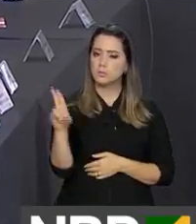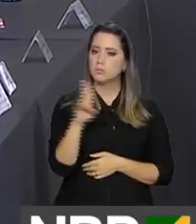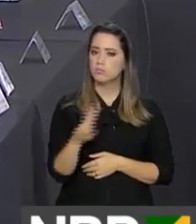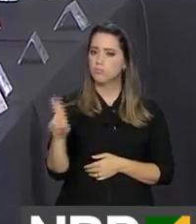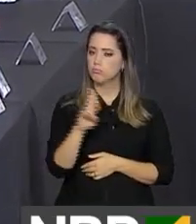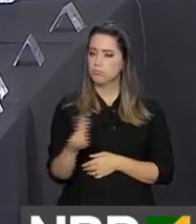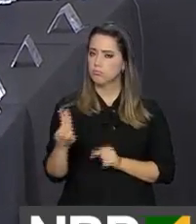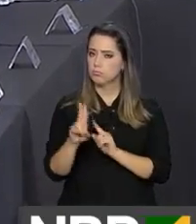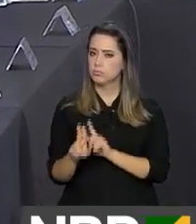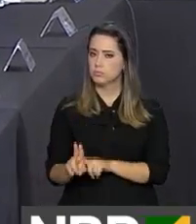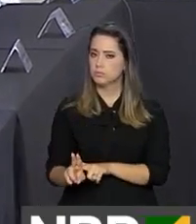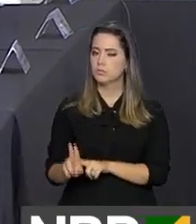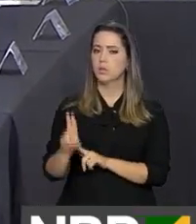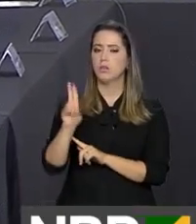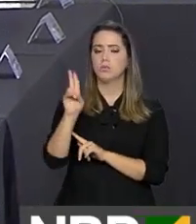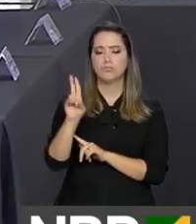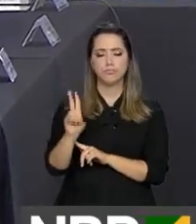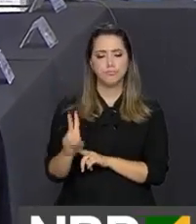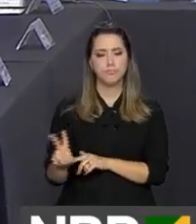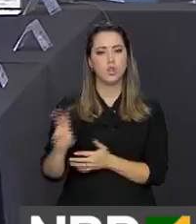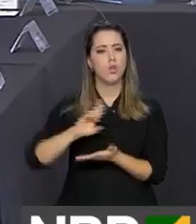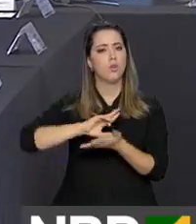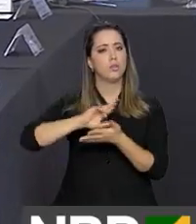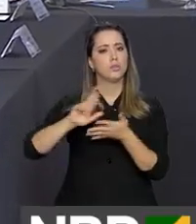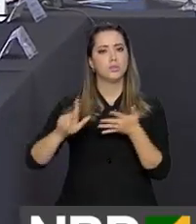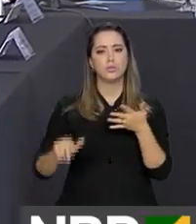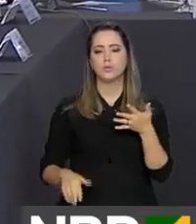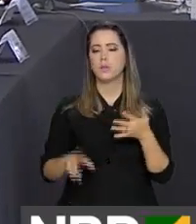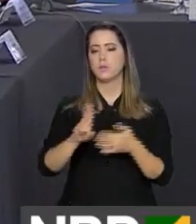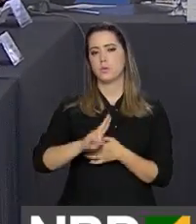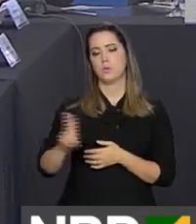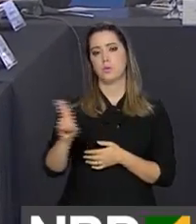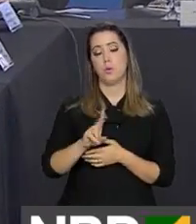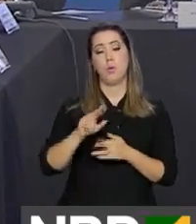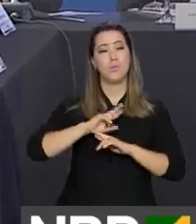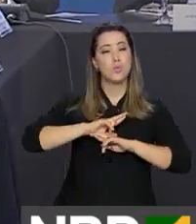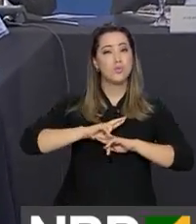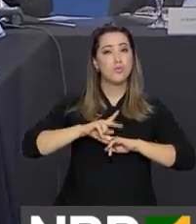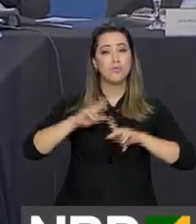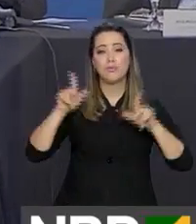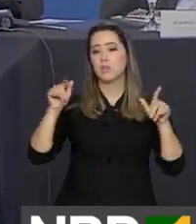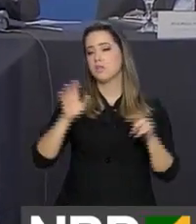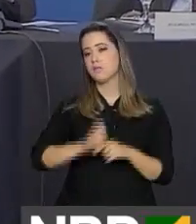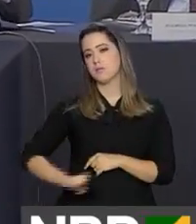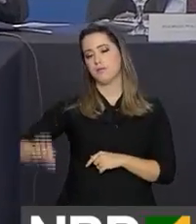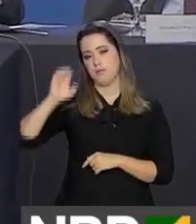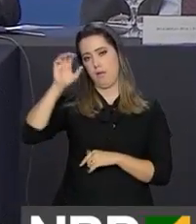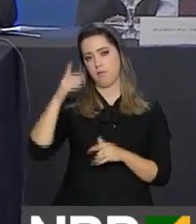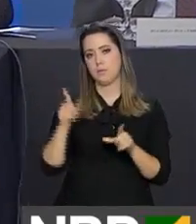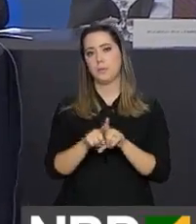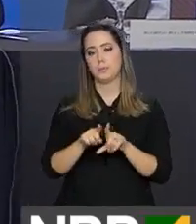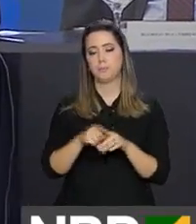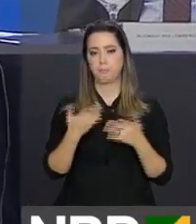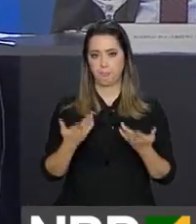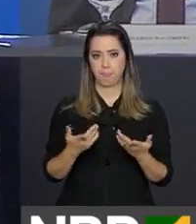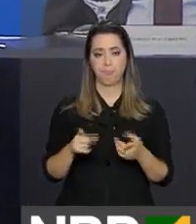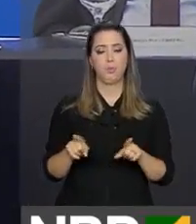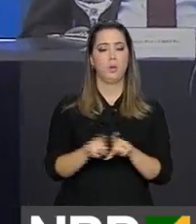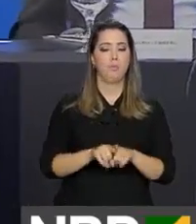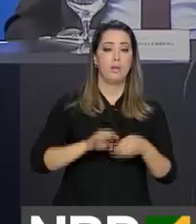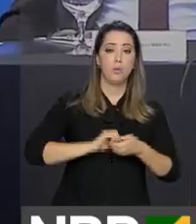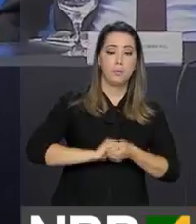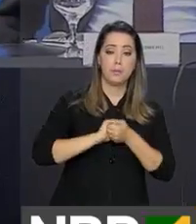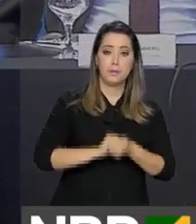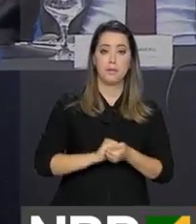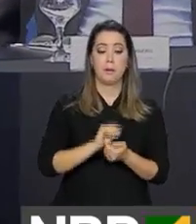a Nazaré Araújo, Bahia, Amazonas e Acre. Os presidentes de bancos públicos, o Paulo